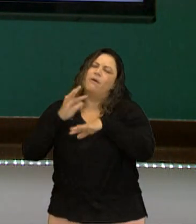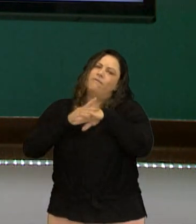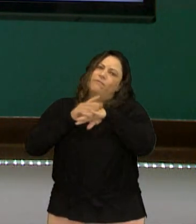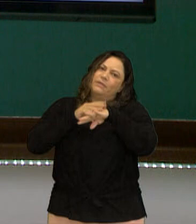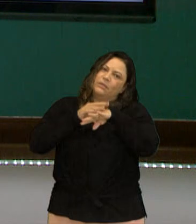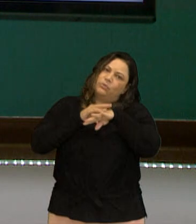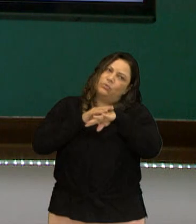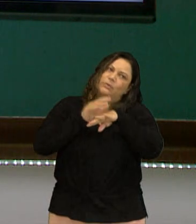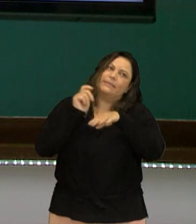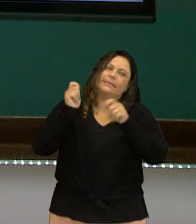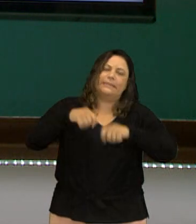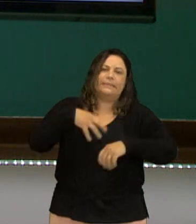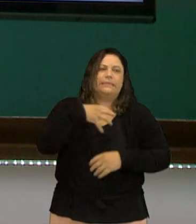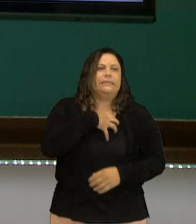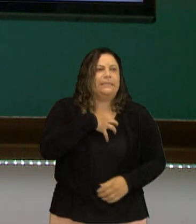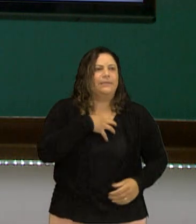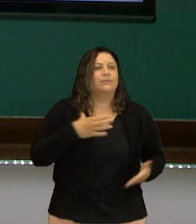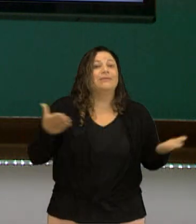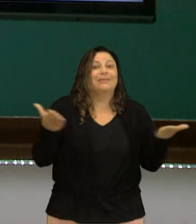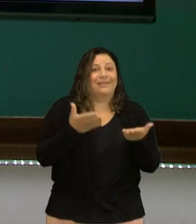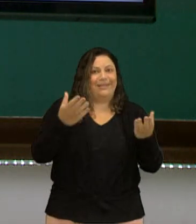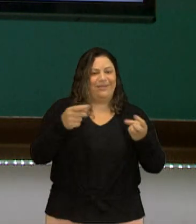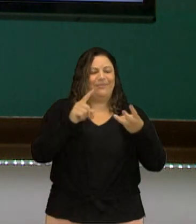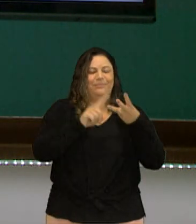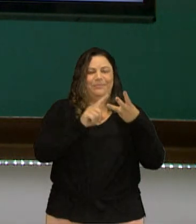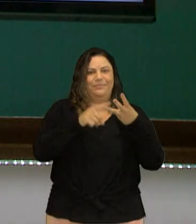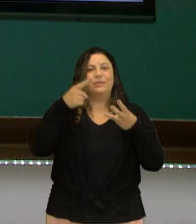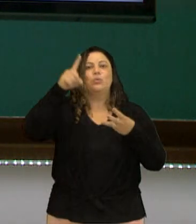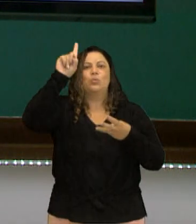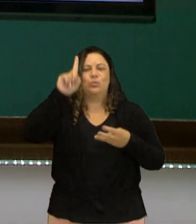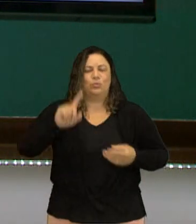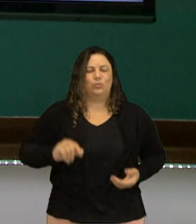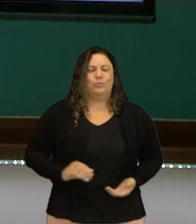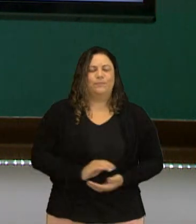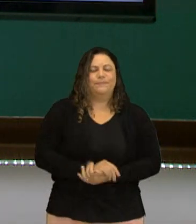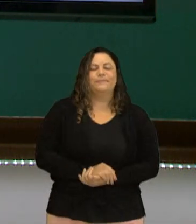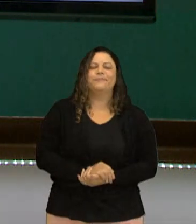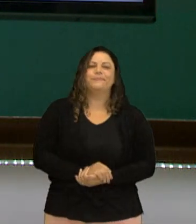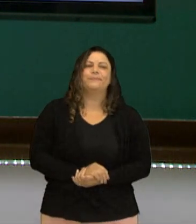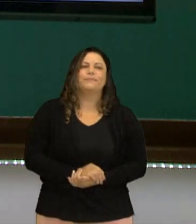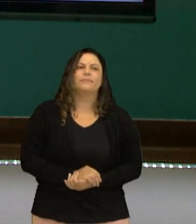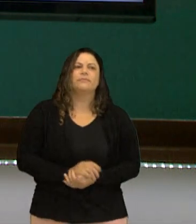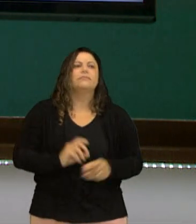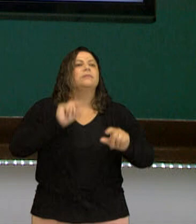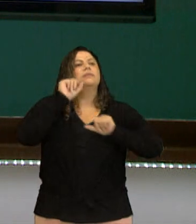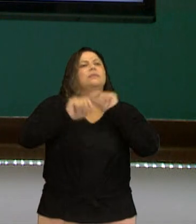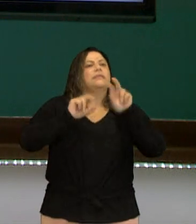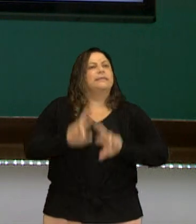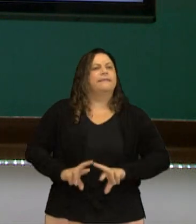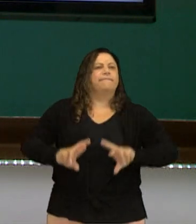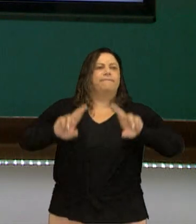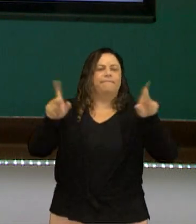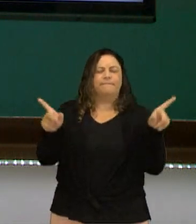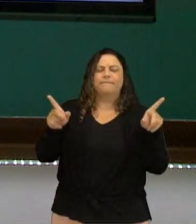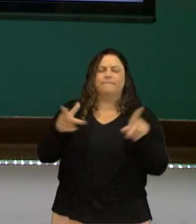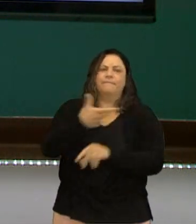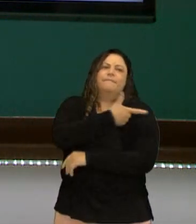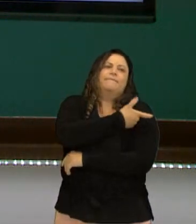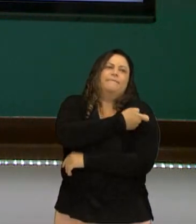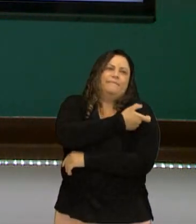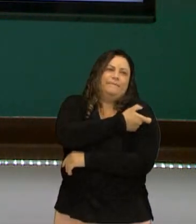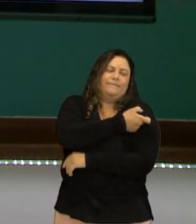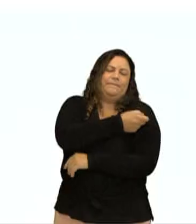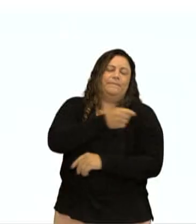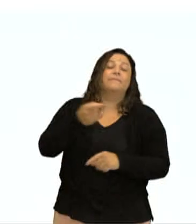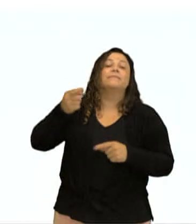os sintomas. Vamos para o terceiro e último quiz da nossa aula? Qual é a diferença entre, então, uma vacina e